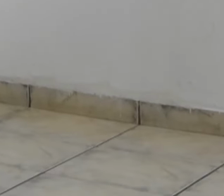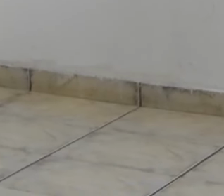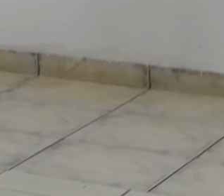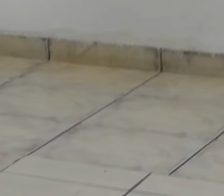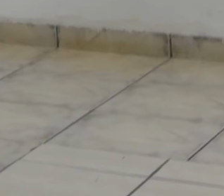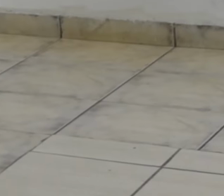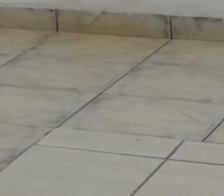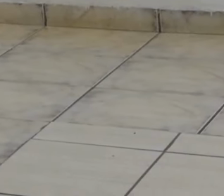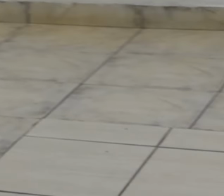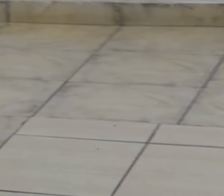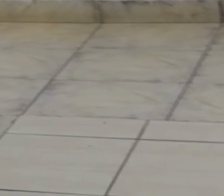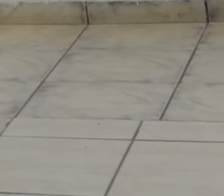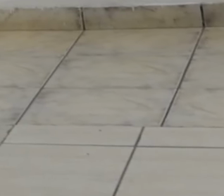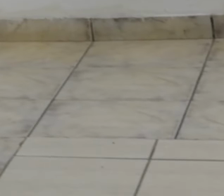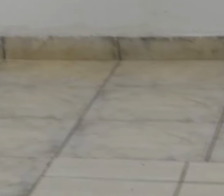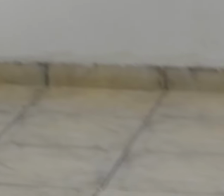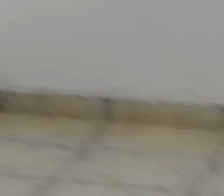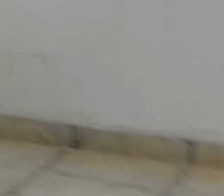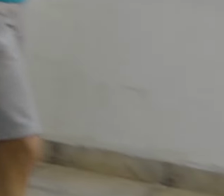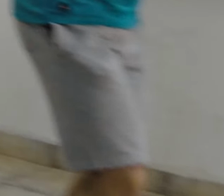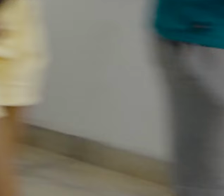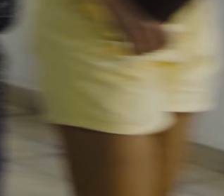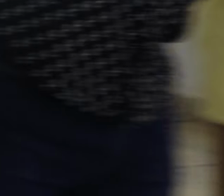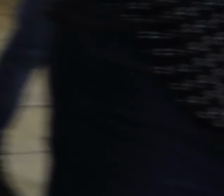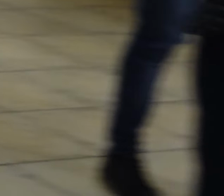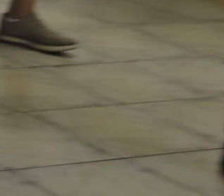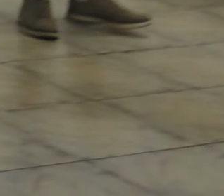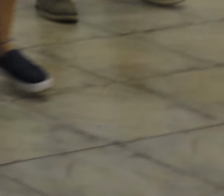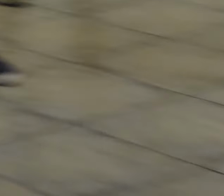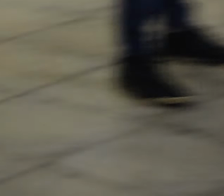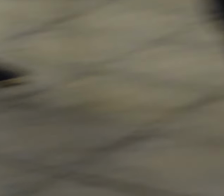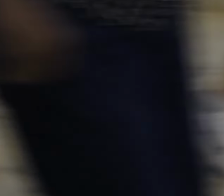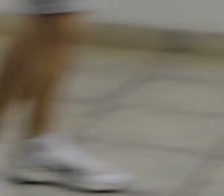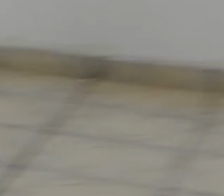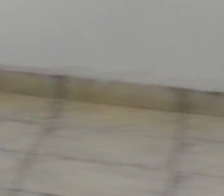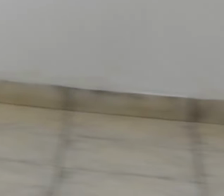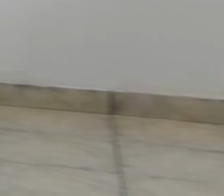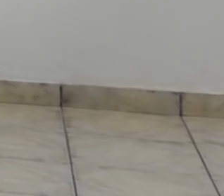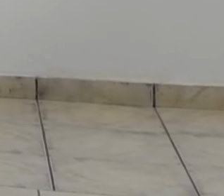Balança o teu corpo, ó! Balança! Ei!